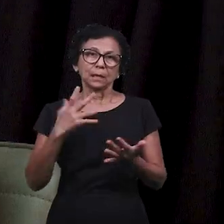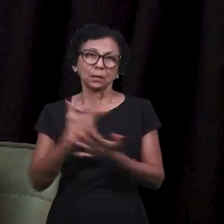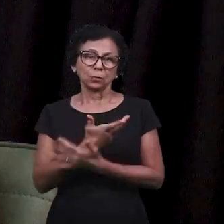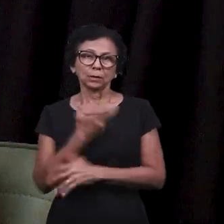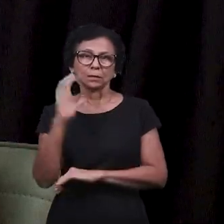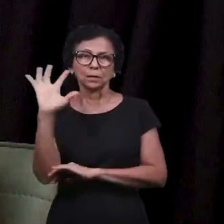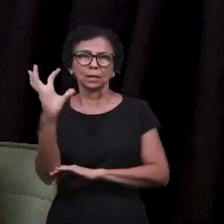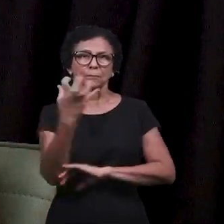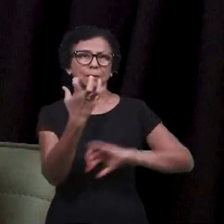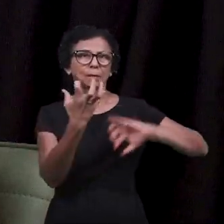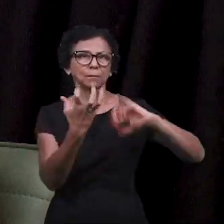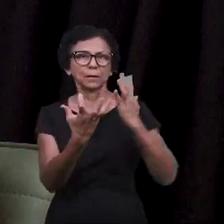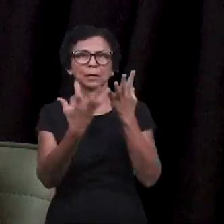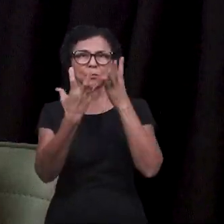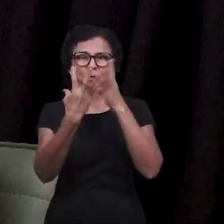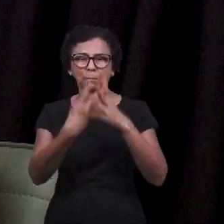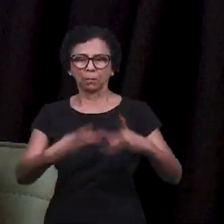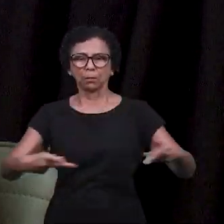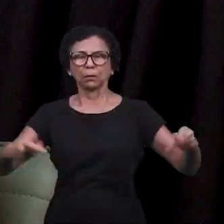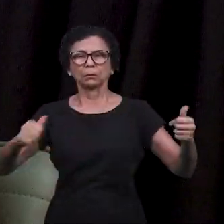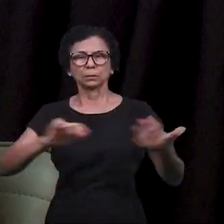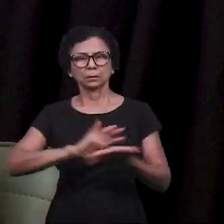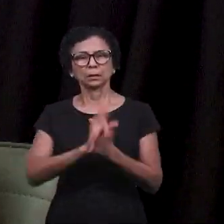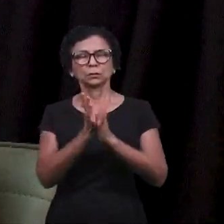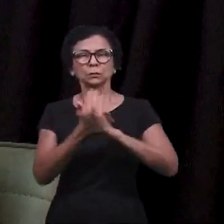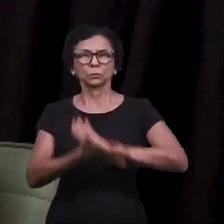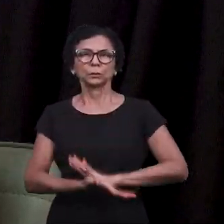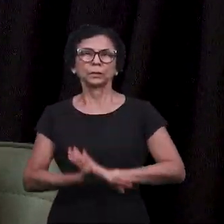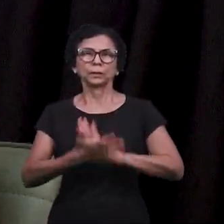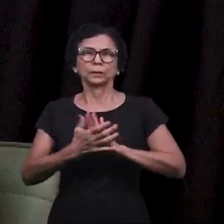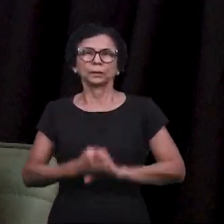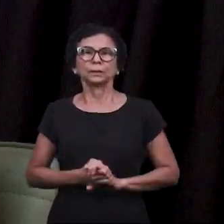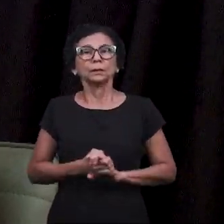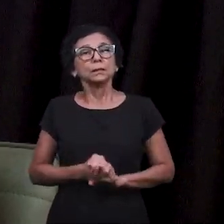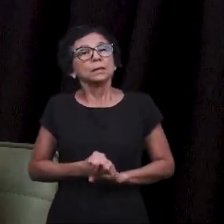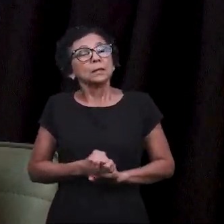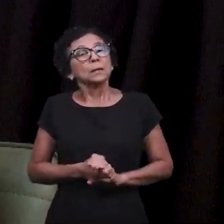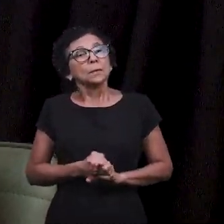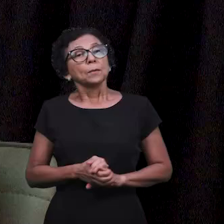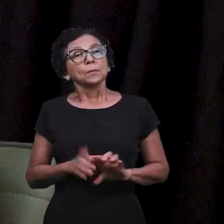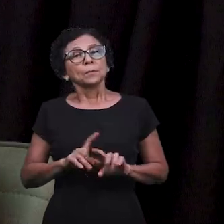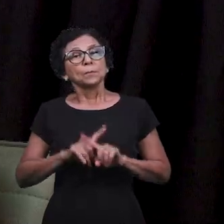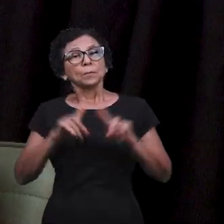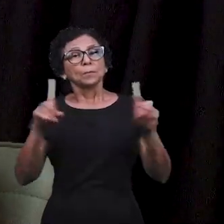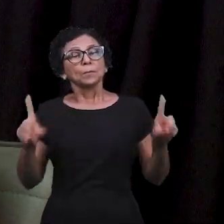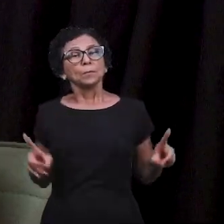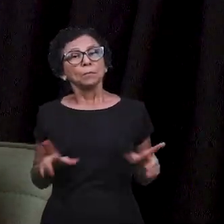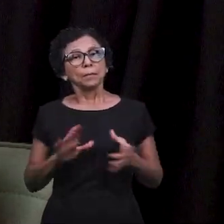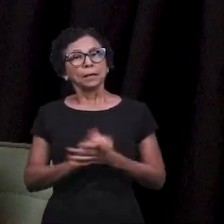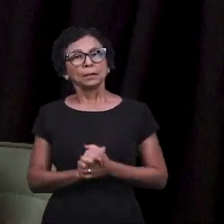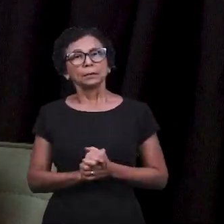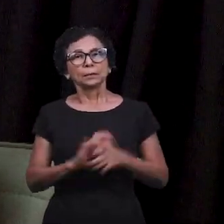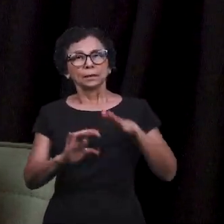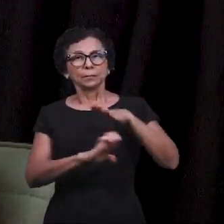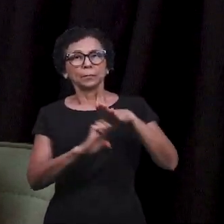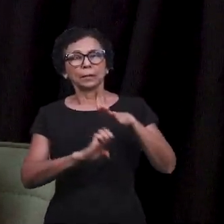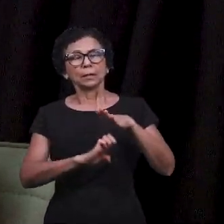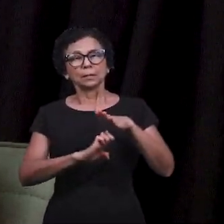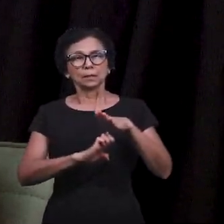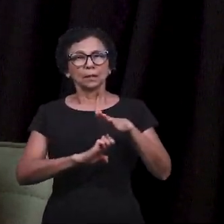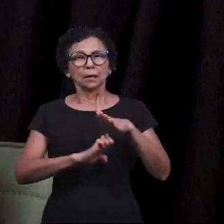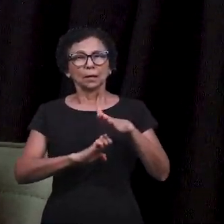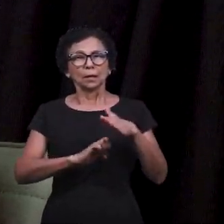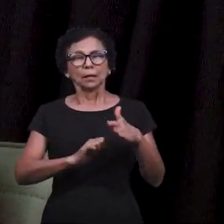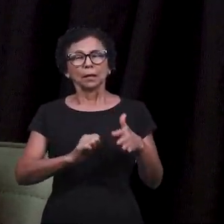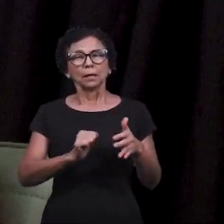seja, a pena eventualmente aplicada, recai sobre a pessoa física, sobre os indivíduos. Então,